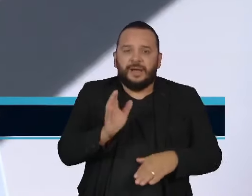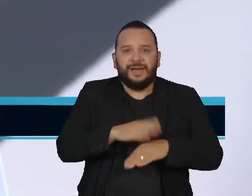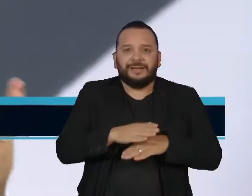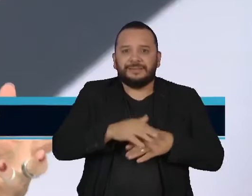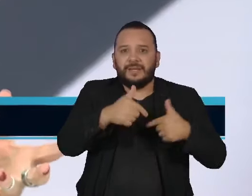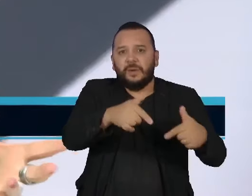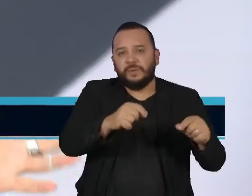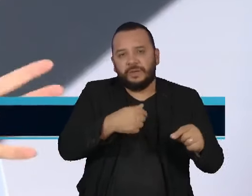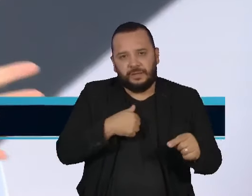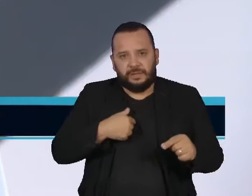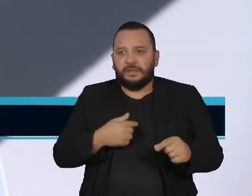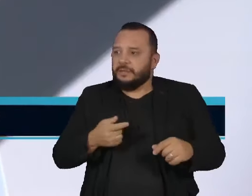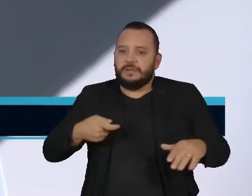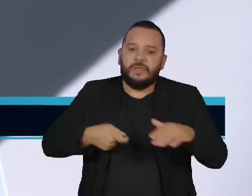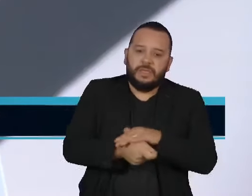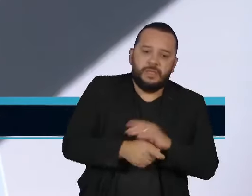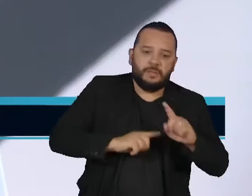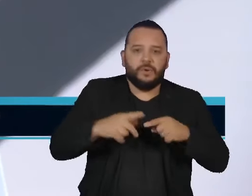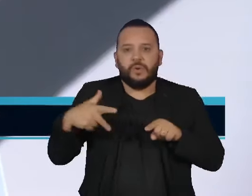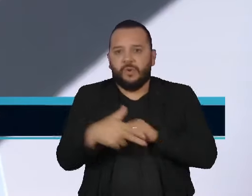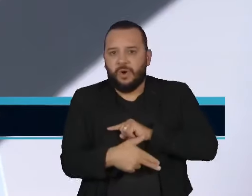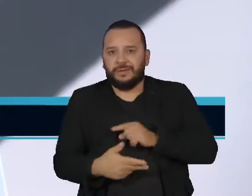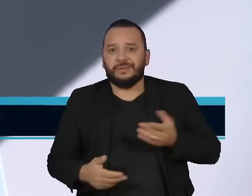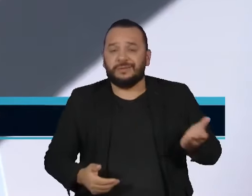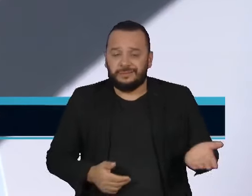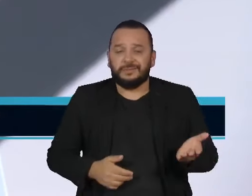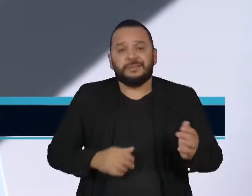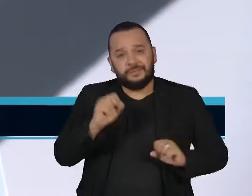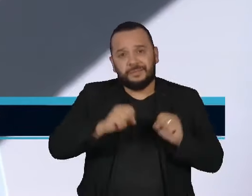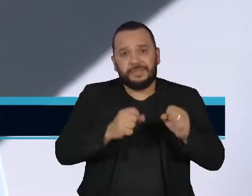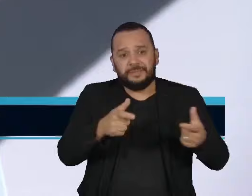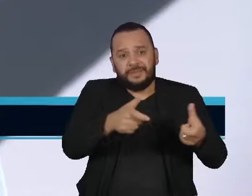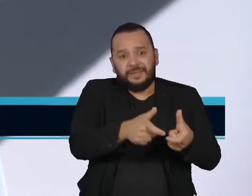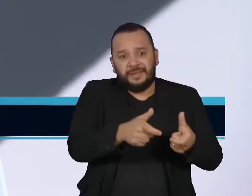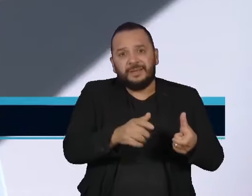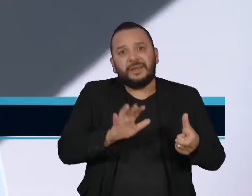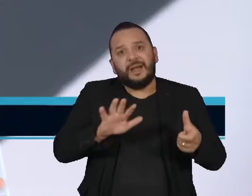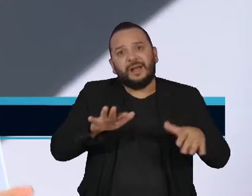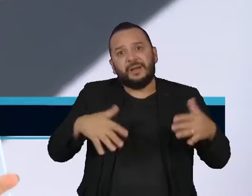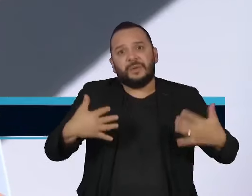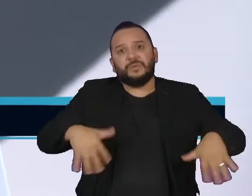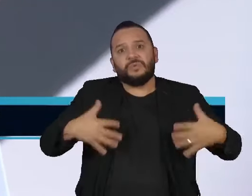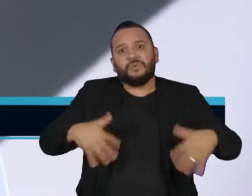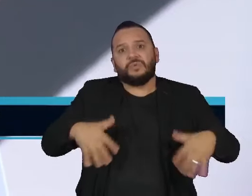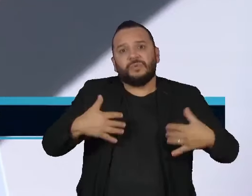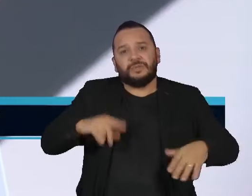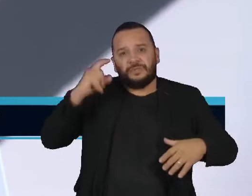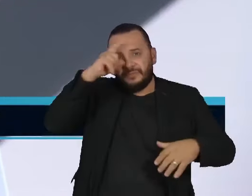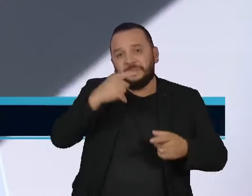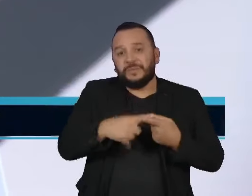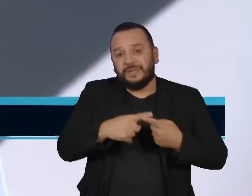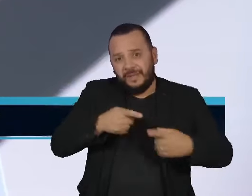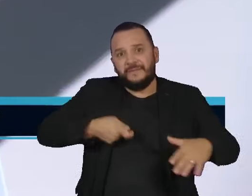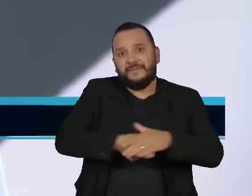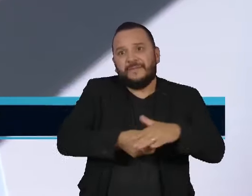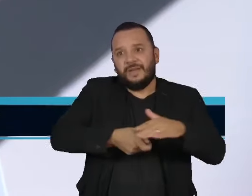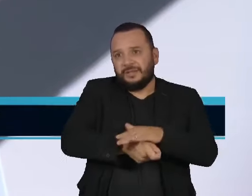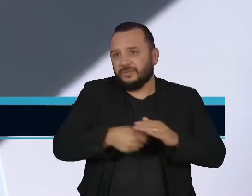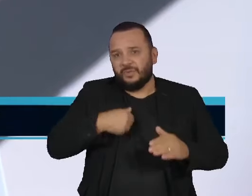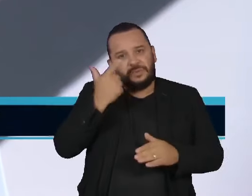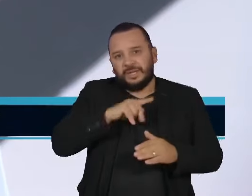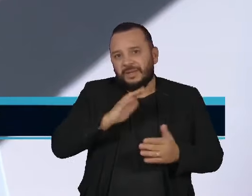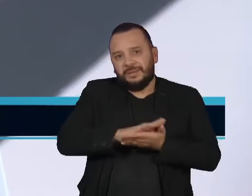campo costumam levar esses pequenos e médios no final acabar numa situação até pior do que no começo, porque investe nisso, não dá certo,